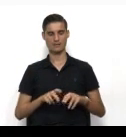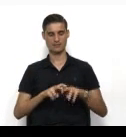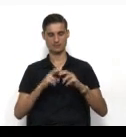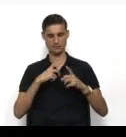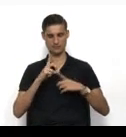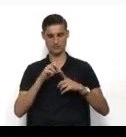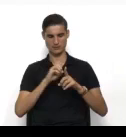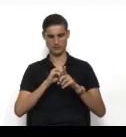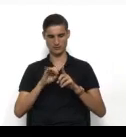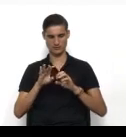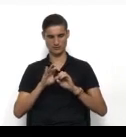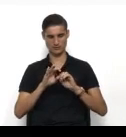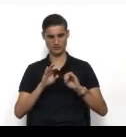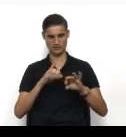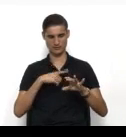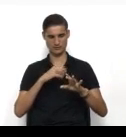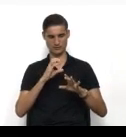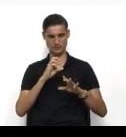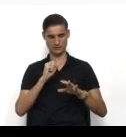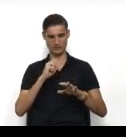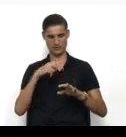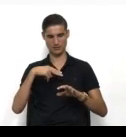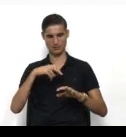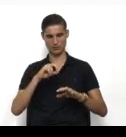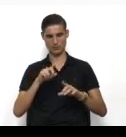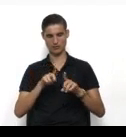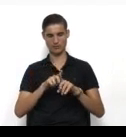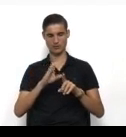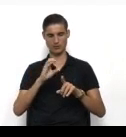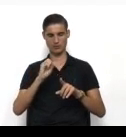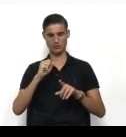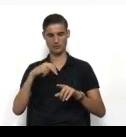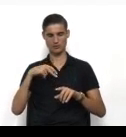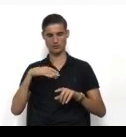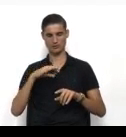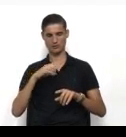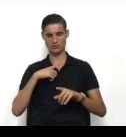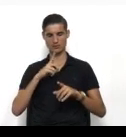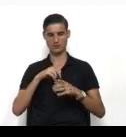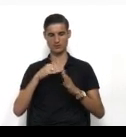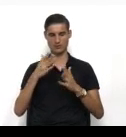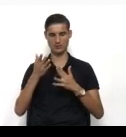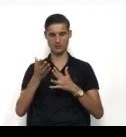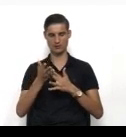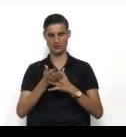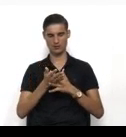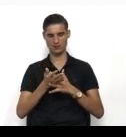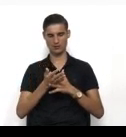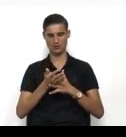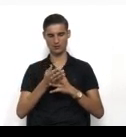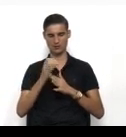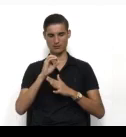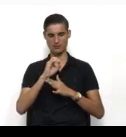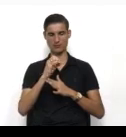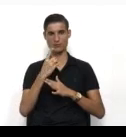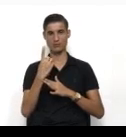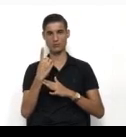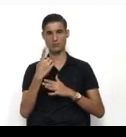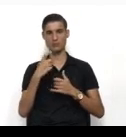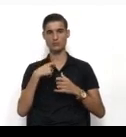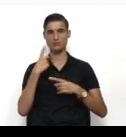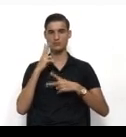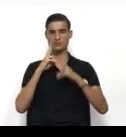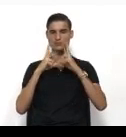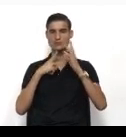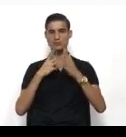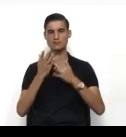por integrais, tanto da função seno quanto da função cosseno naquele intervalo 0 e 1, que é o que nós